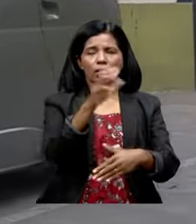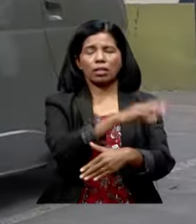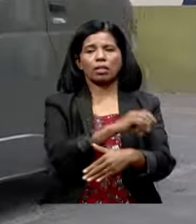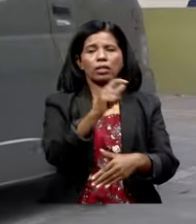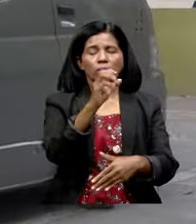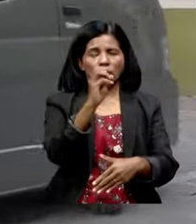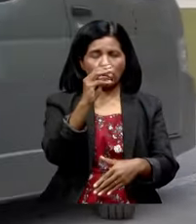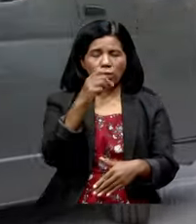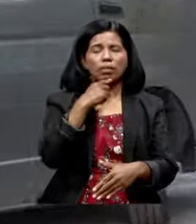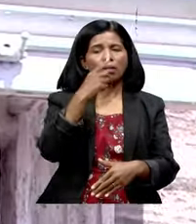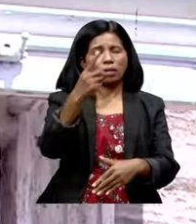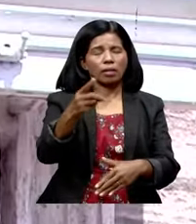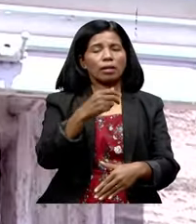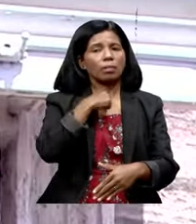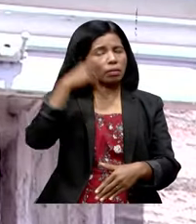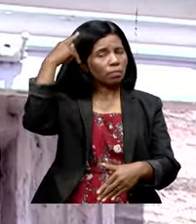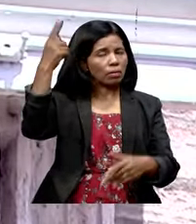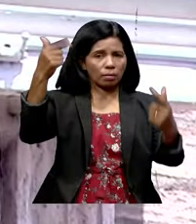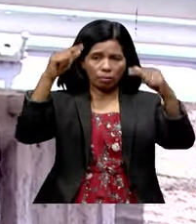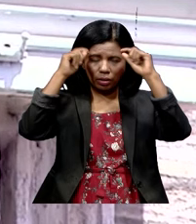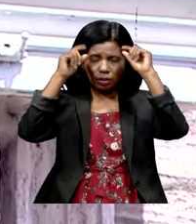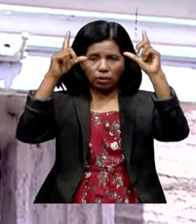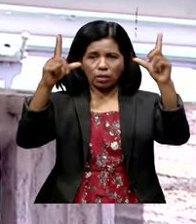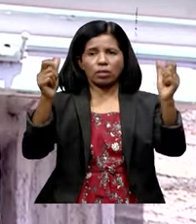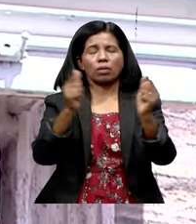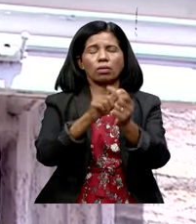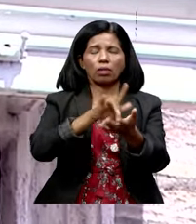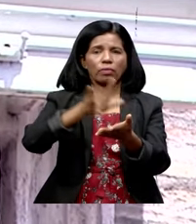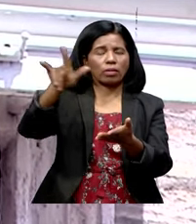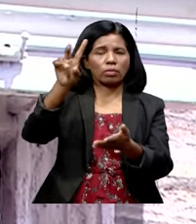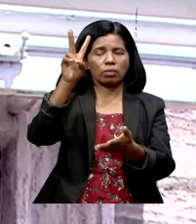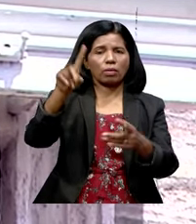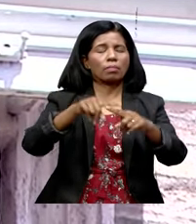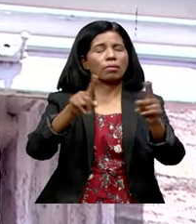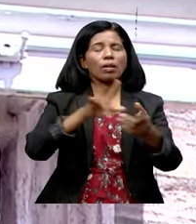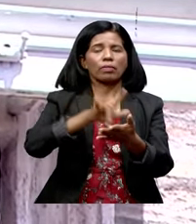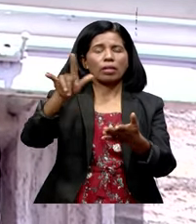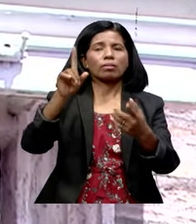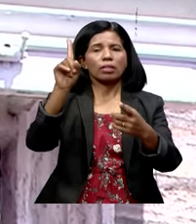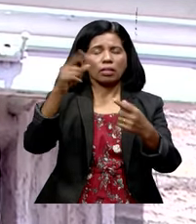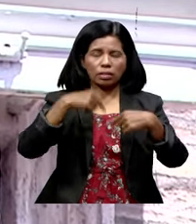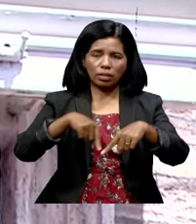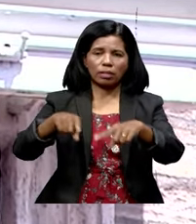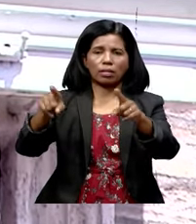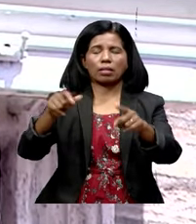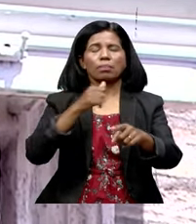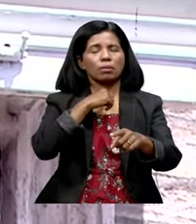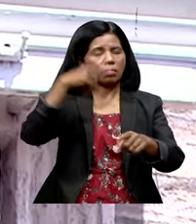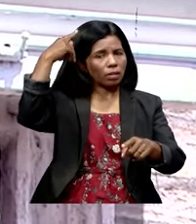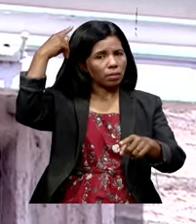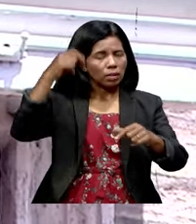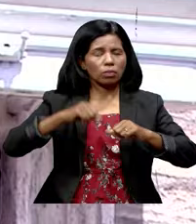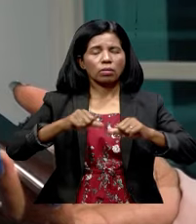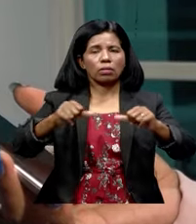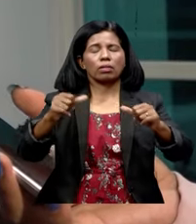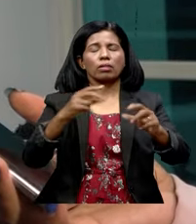Cabral Hateten, sua santidade Papa Francisco, mai timor-leste, ho avião rua, mai be avião ida se fila, no amo papa se continua visita